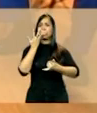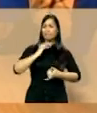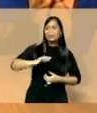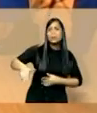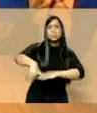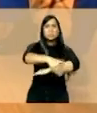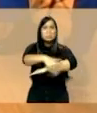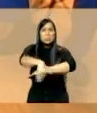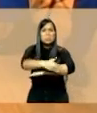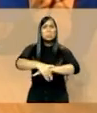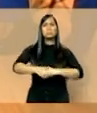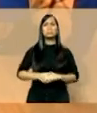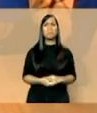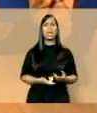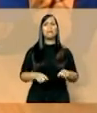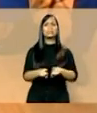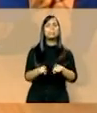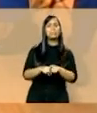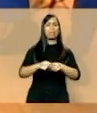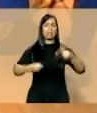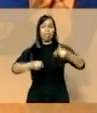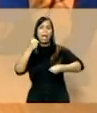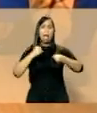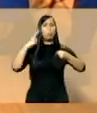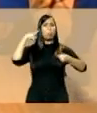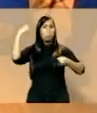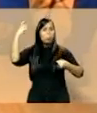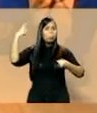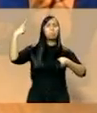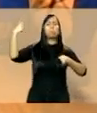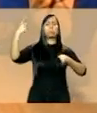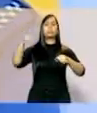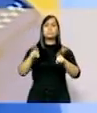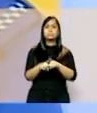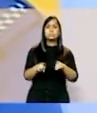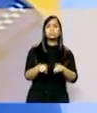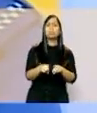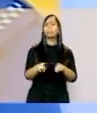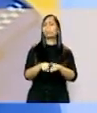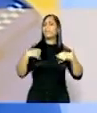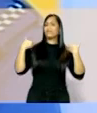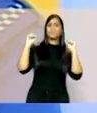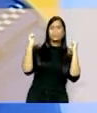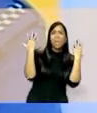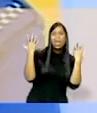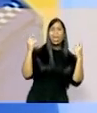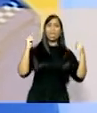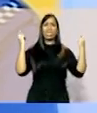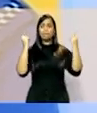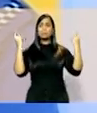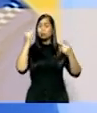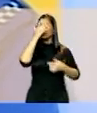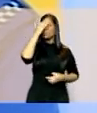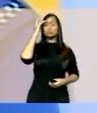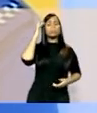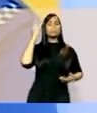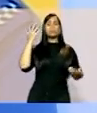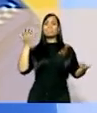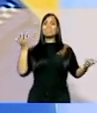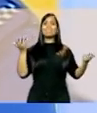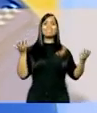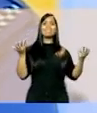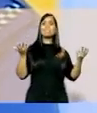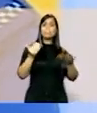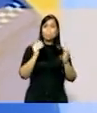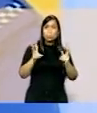criança na rua, som do carro, festa, tudo... As pessoas não conseguem... aquilo que eu